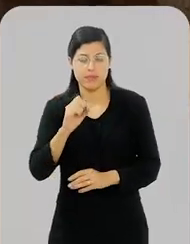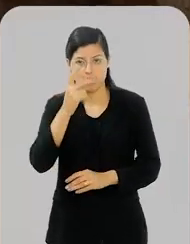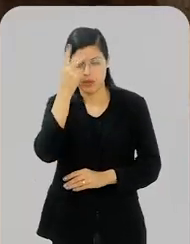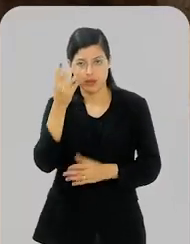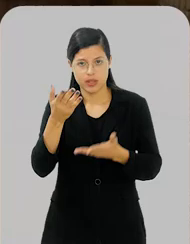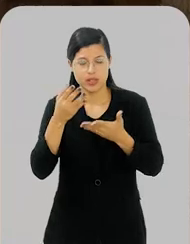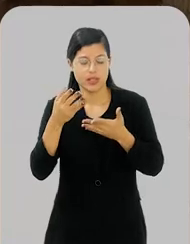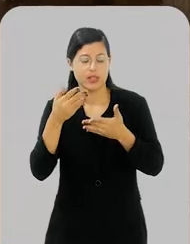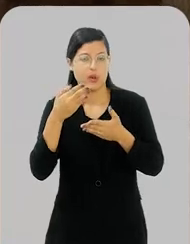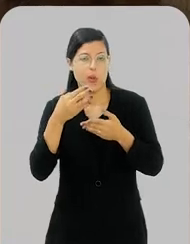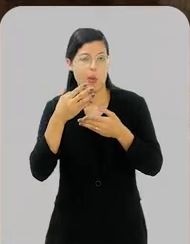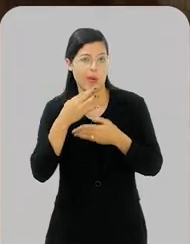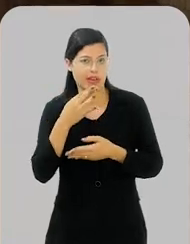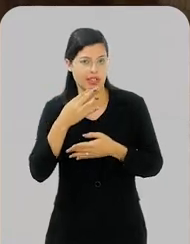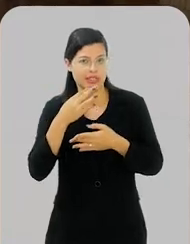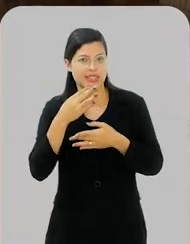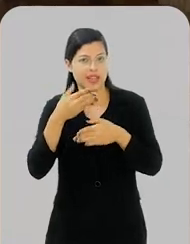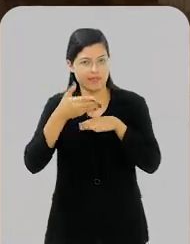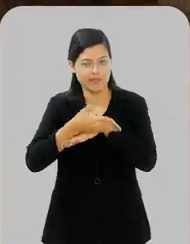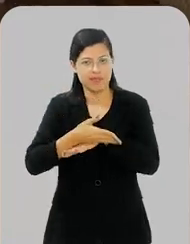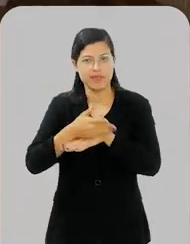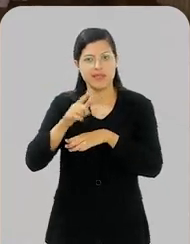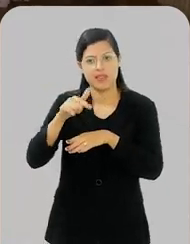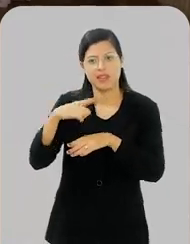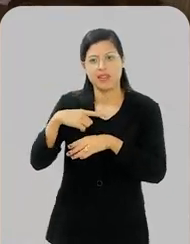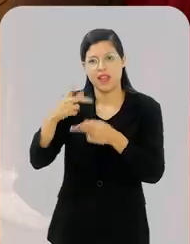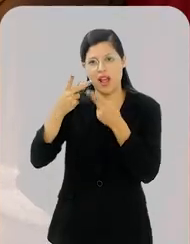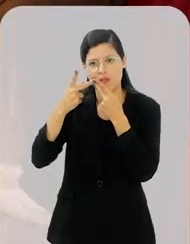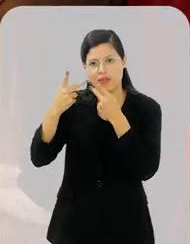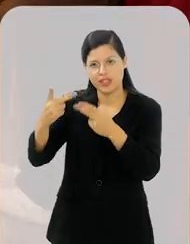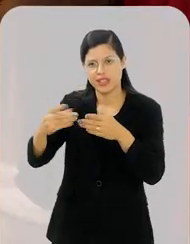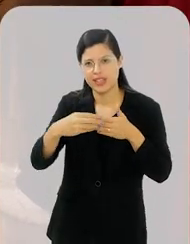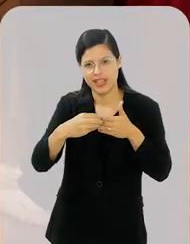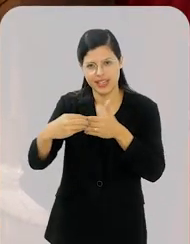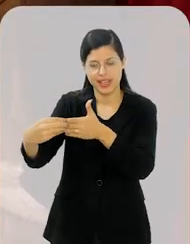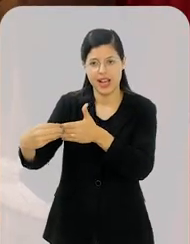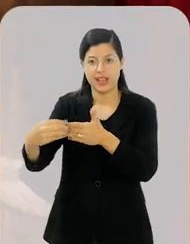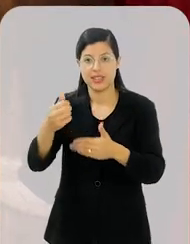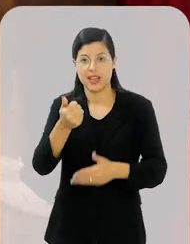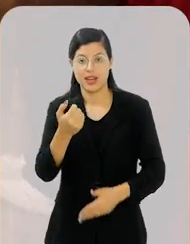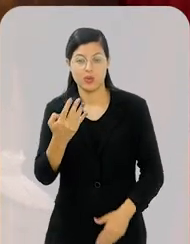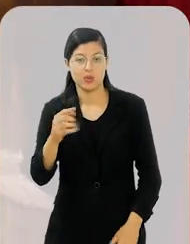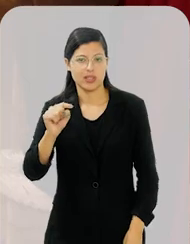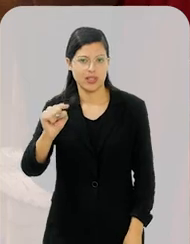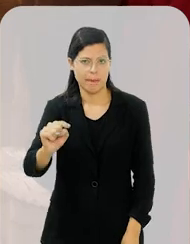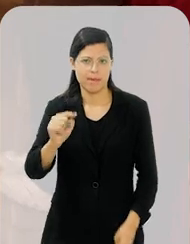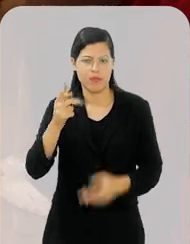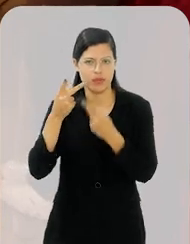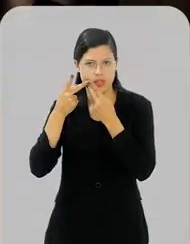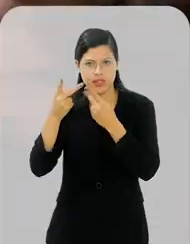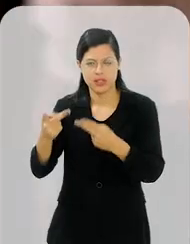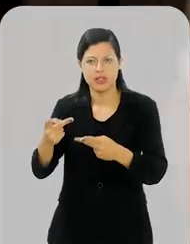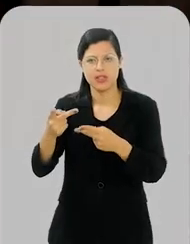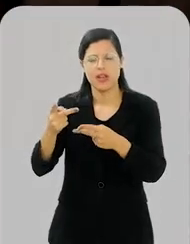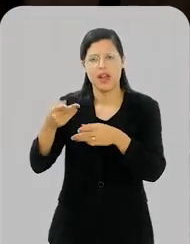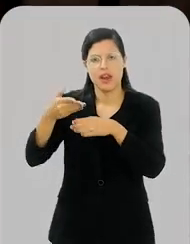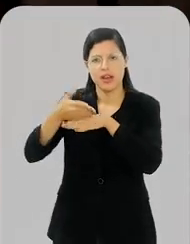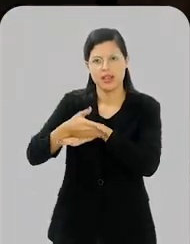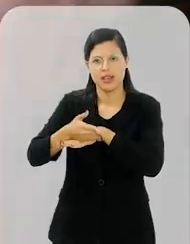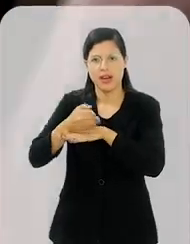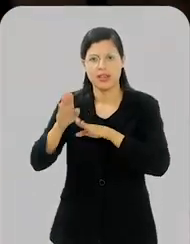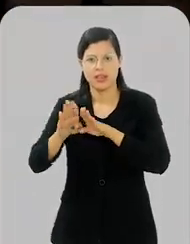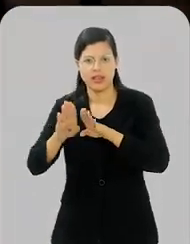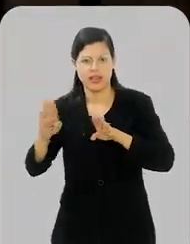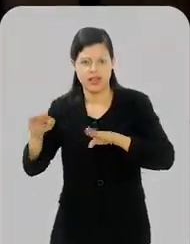quiser conhecer o teatro por dentro, uma boa dica é a visita guiada. Só no ano passado foram 14 mil visitantes. A entrada é